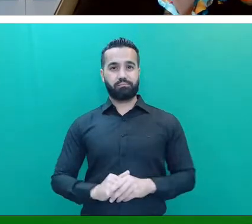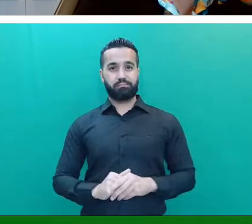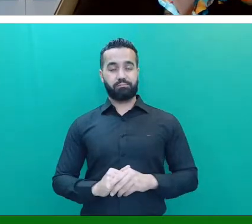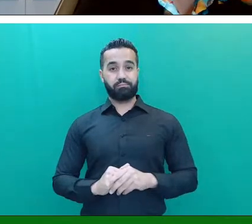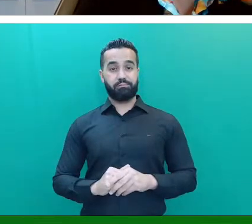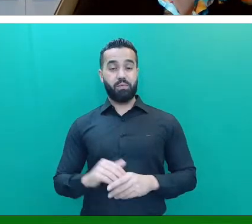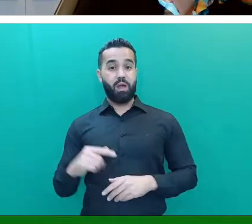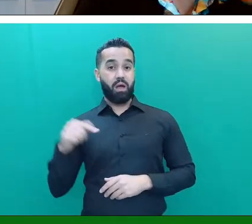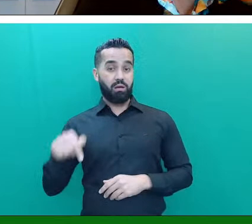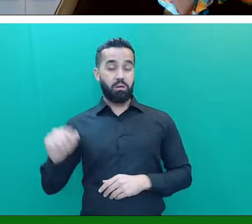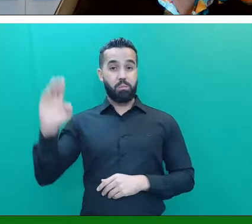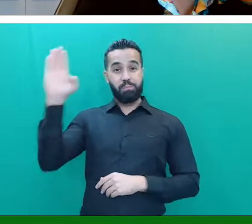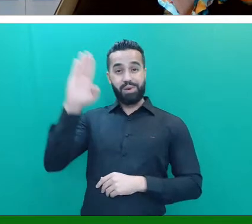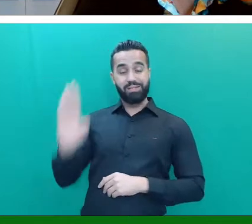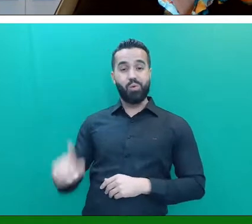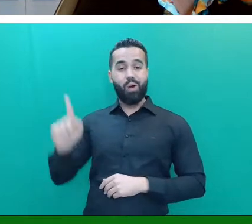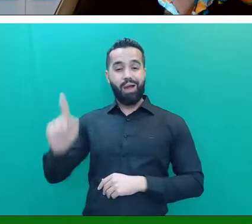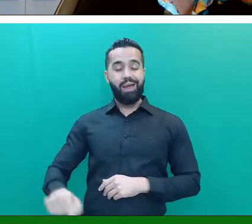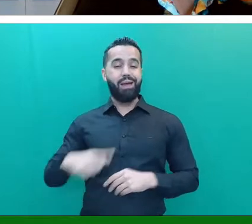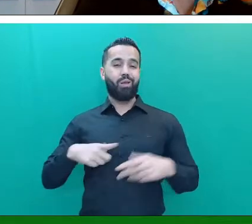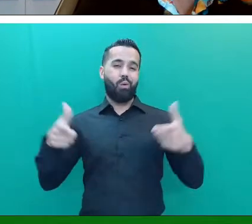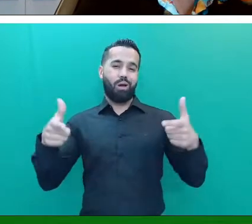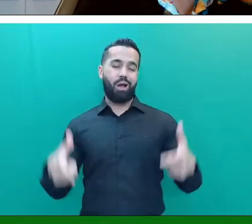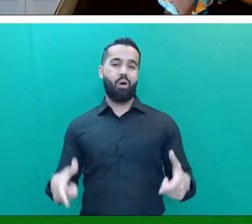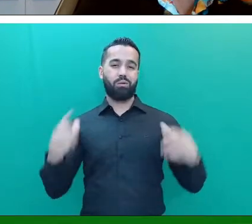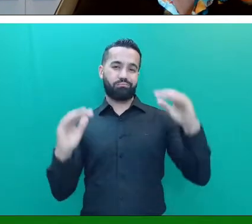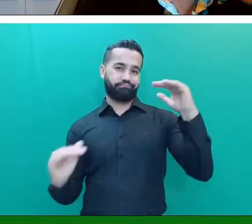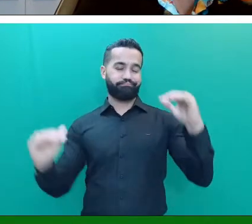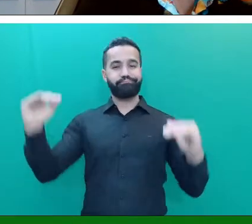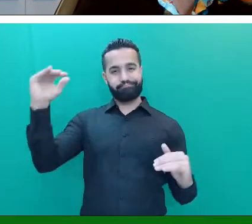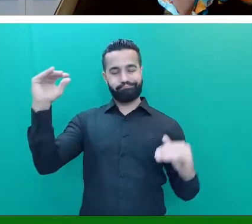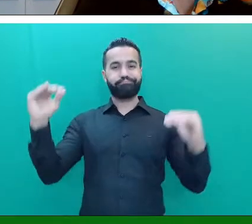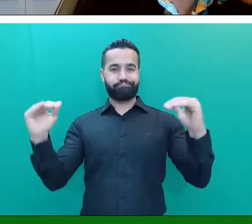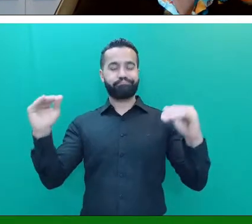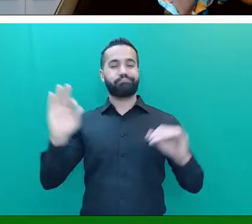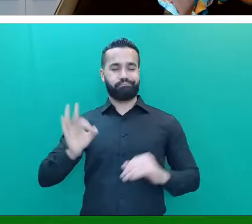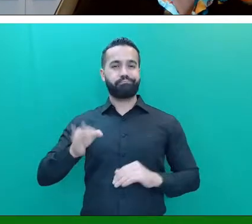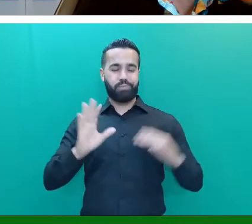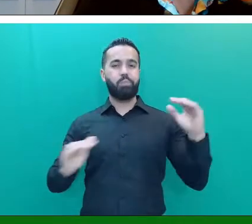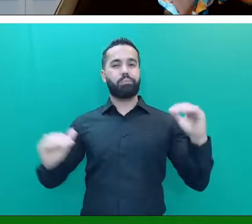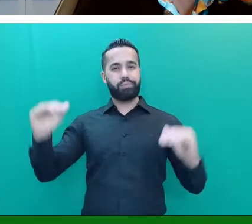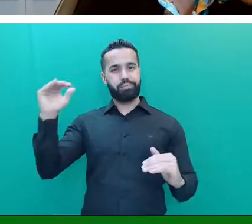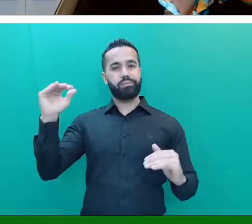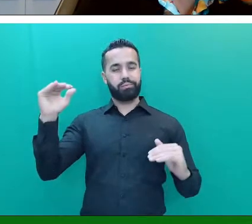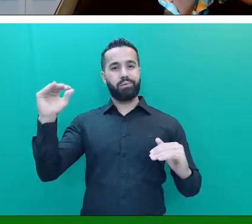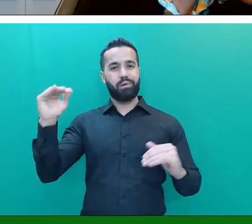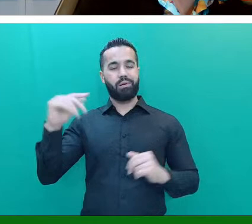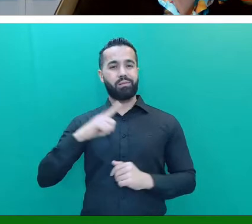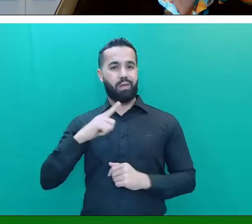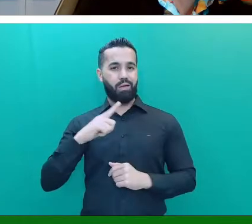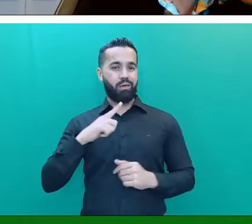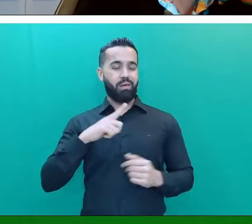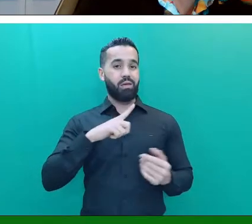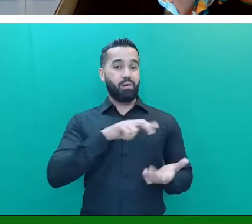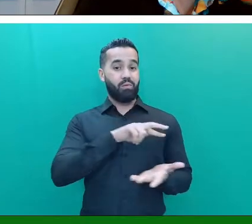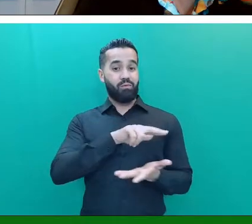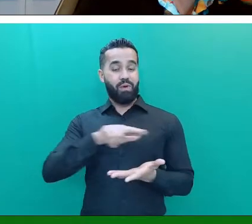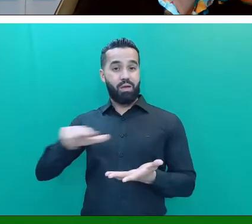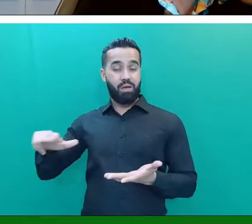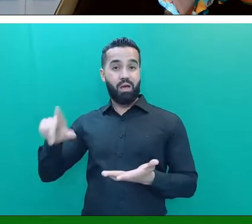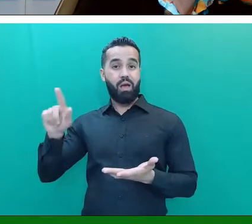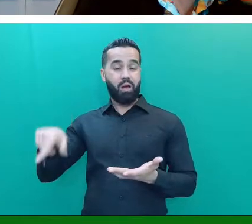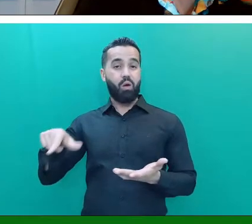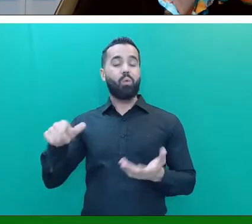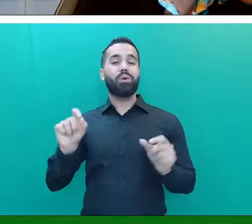somos uma terra muito contraditória. E, sobretudo, enfim, muito, muito violenta para as pessoas